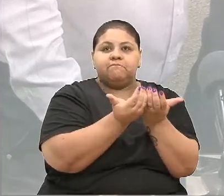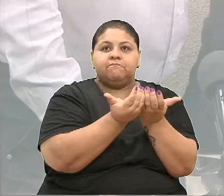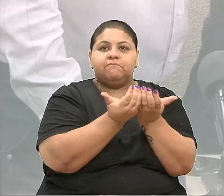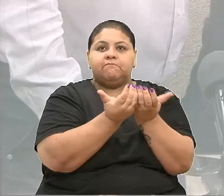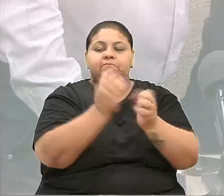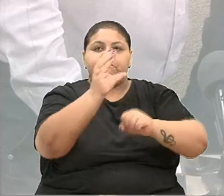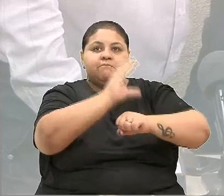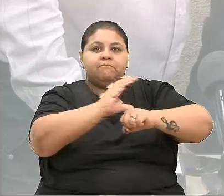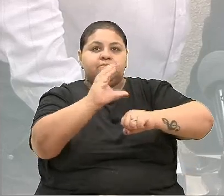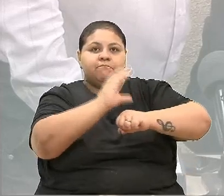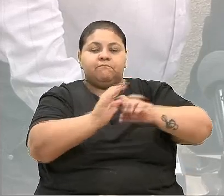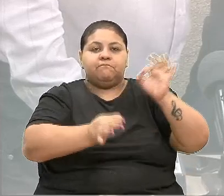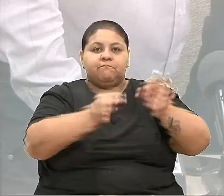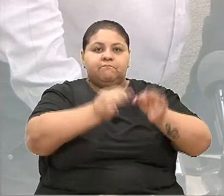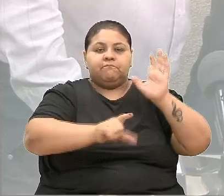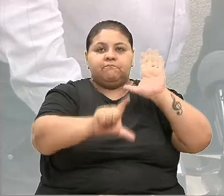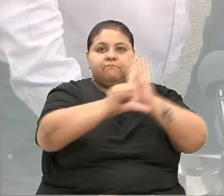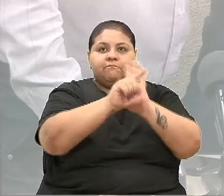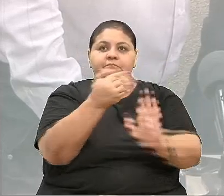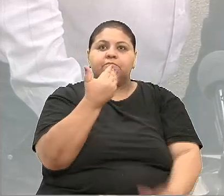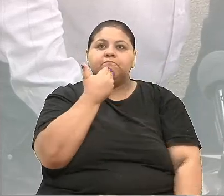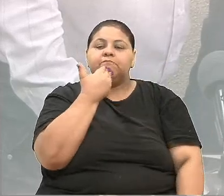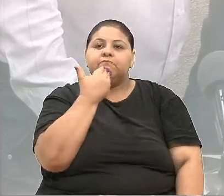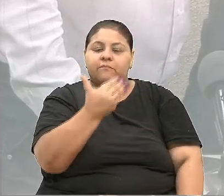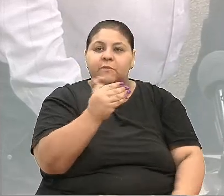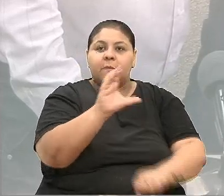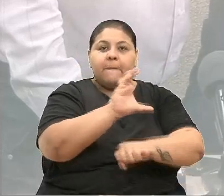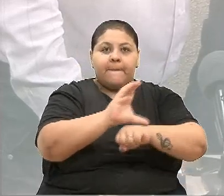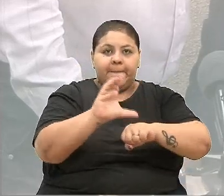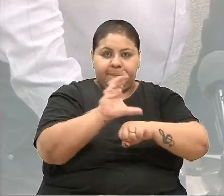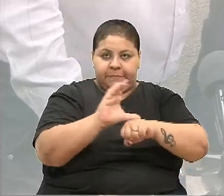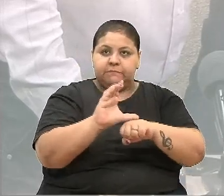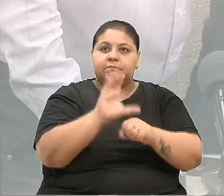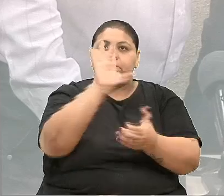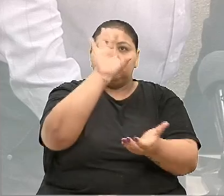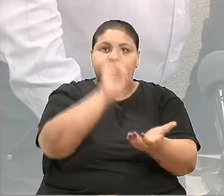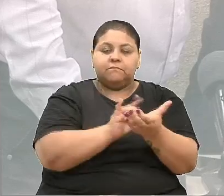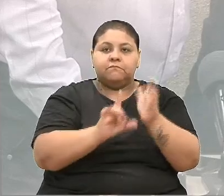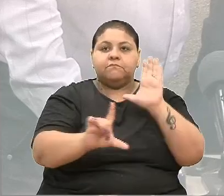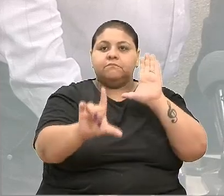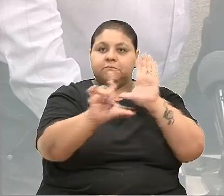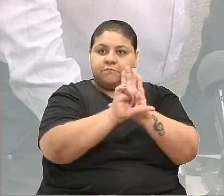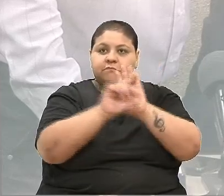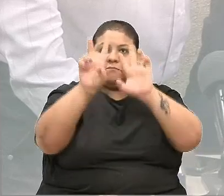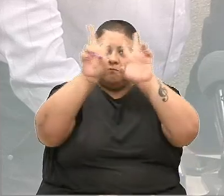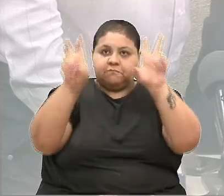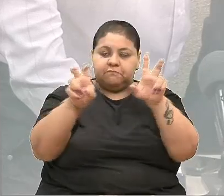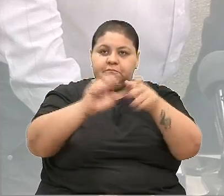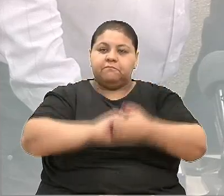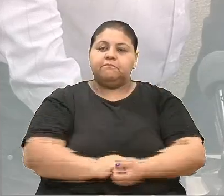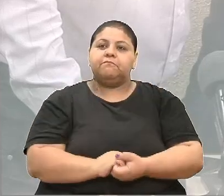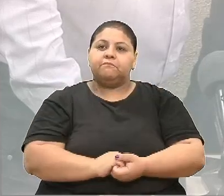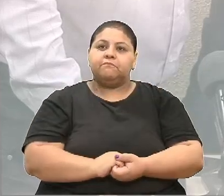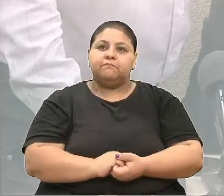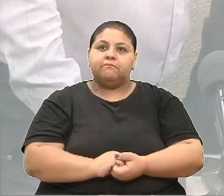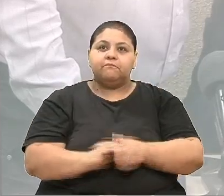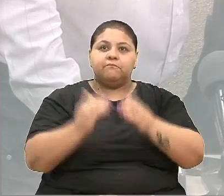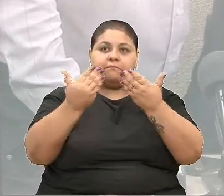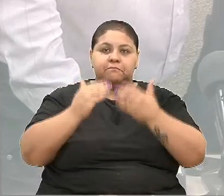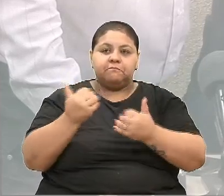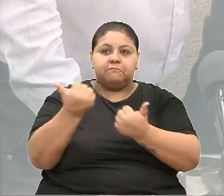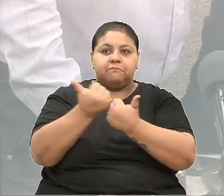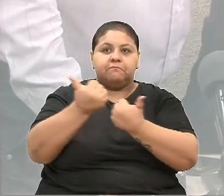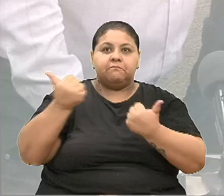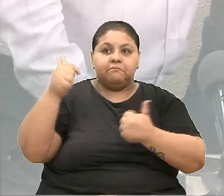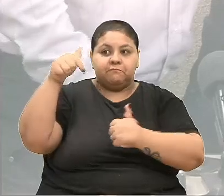Constituição, Justiça e Legislação manifestou-se pela constitucionalidade e legalidade da matéria. Consultada a assessoria